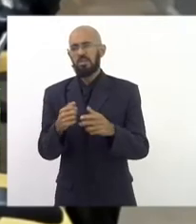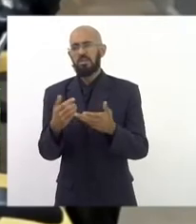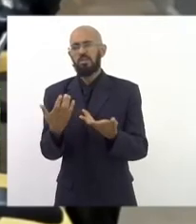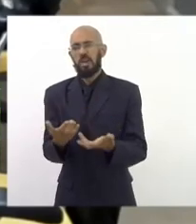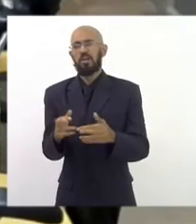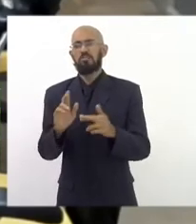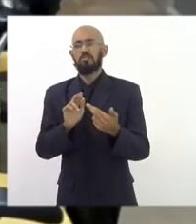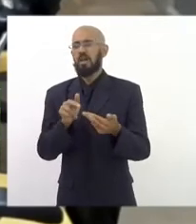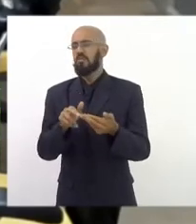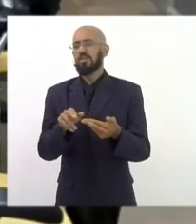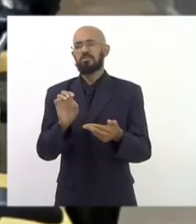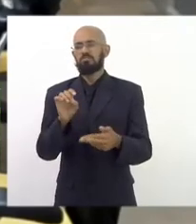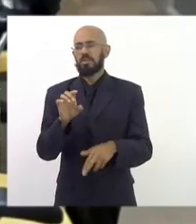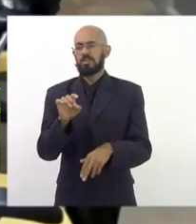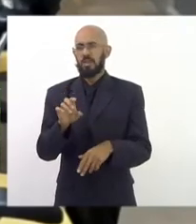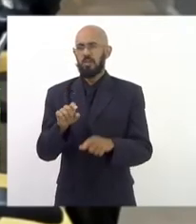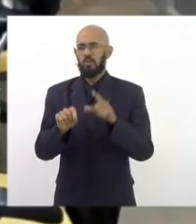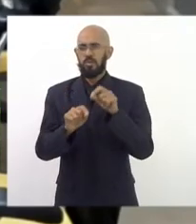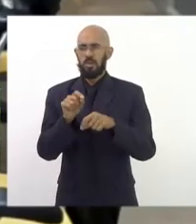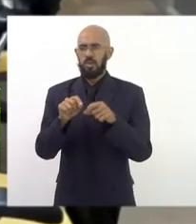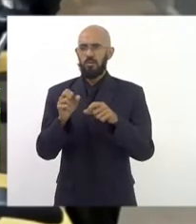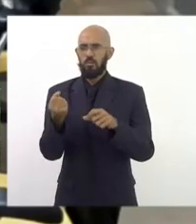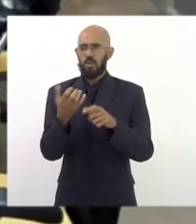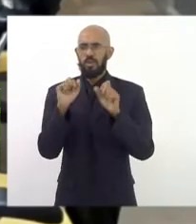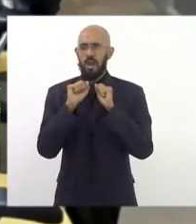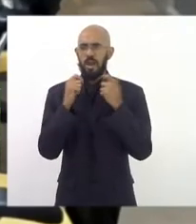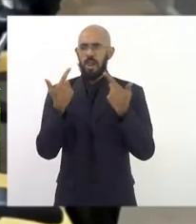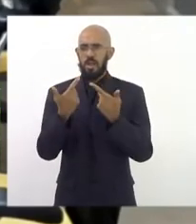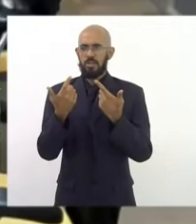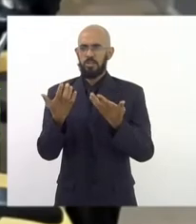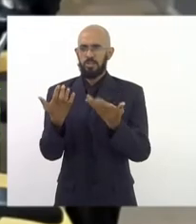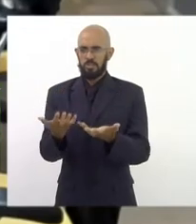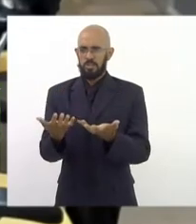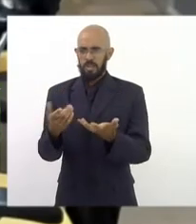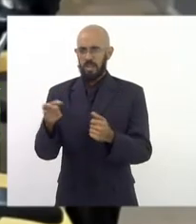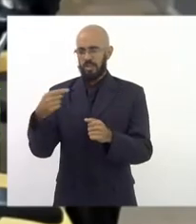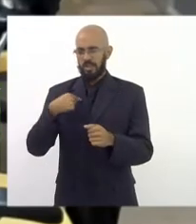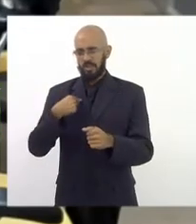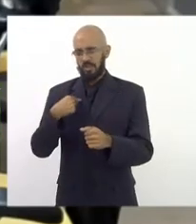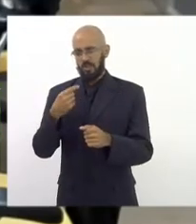referência especial, a hora que a Assembleia Legislativa quiser, teria o maior prazer